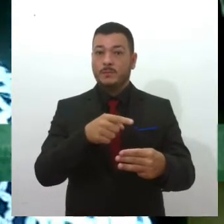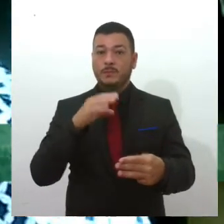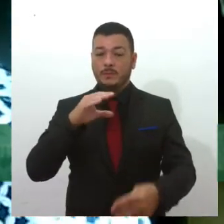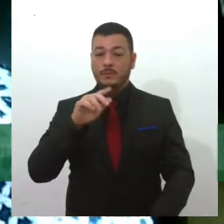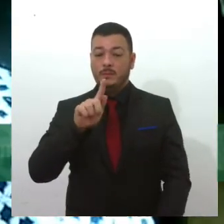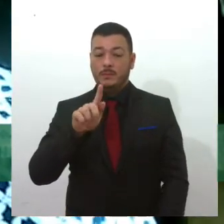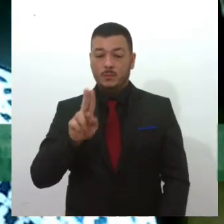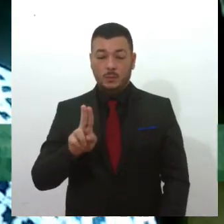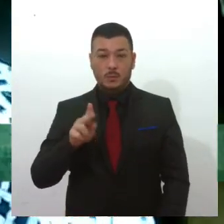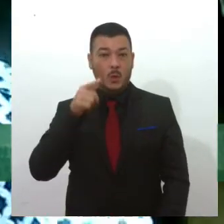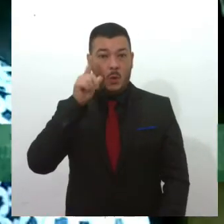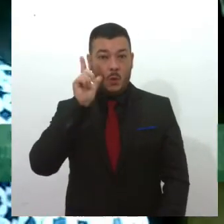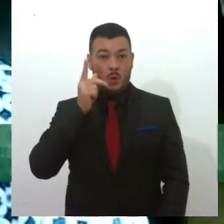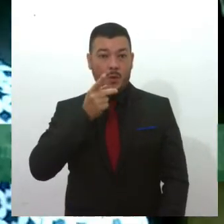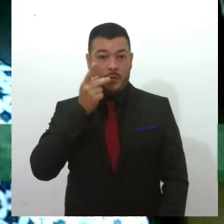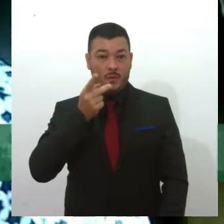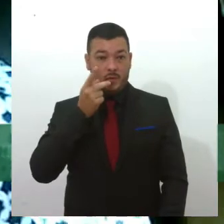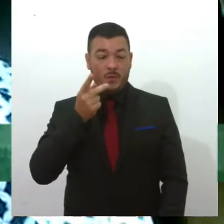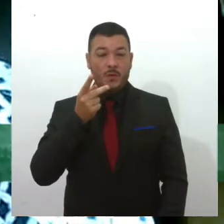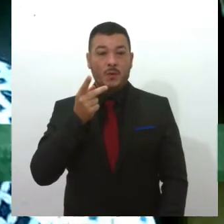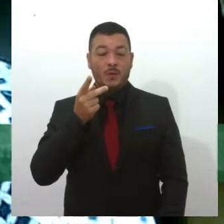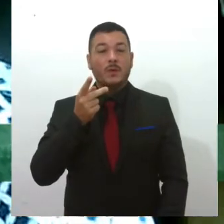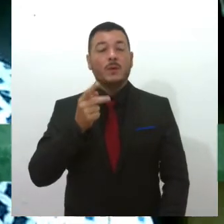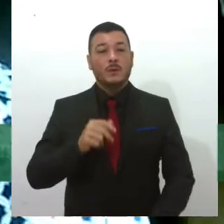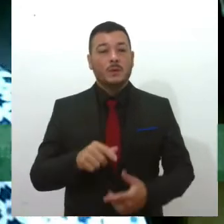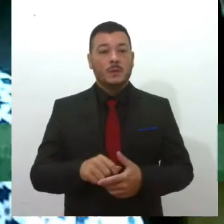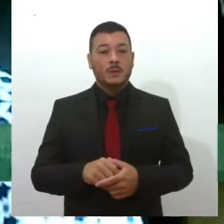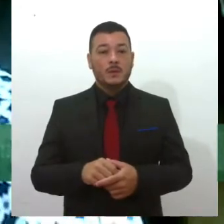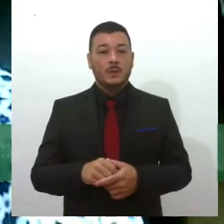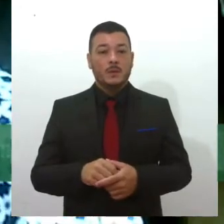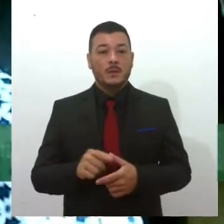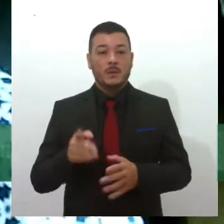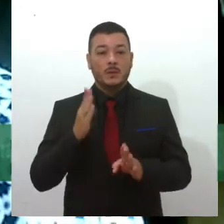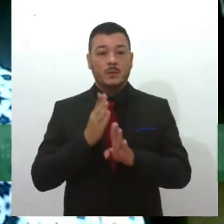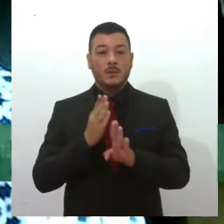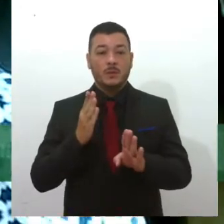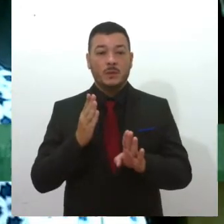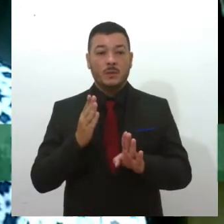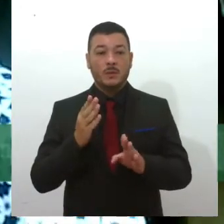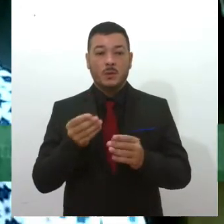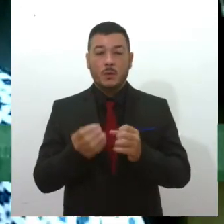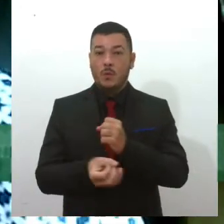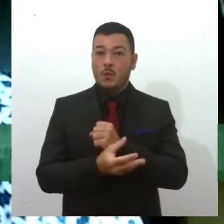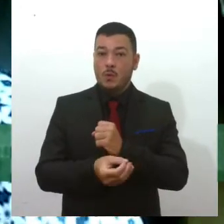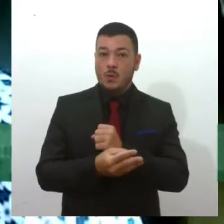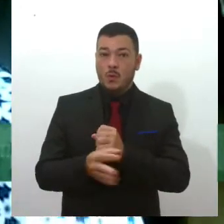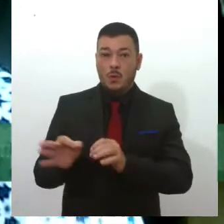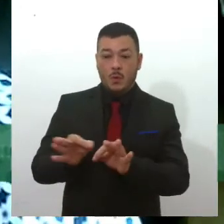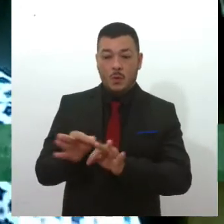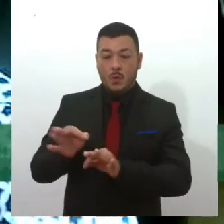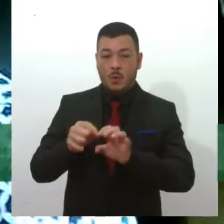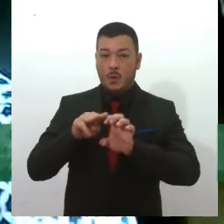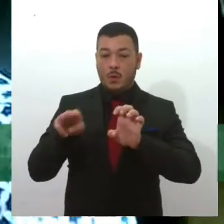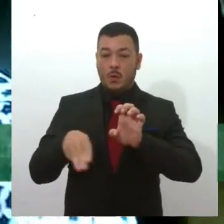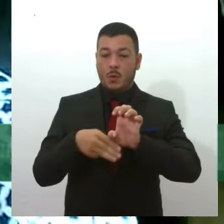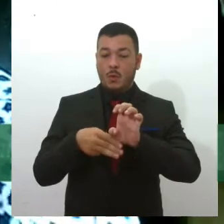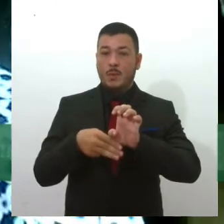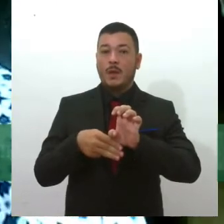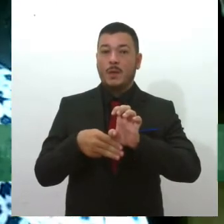ontem que existe eles descobriram um esquema de propina nas emendas